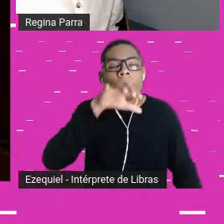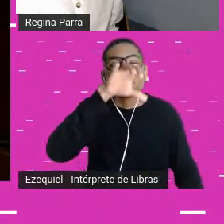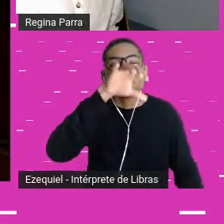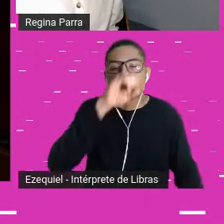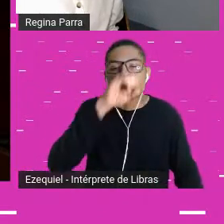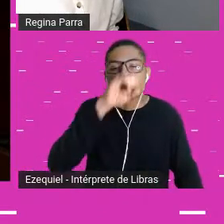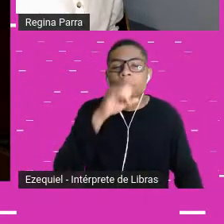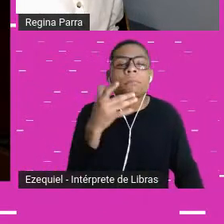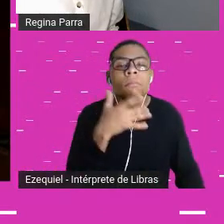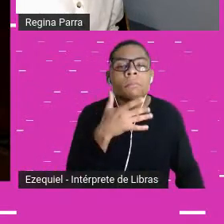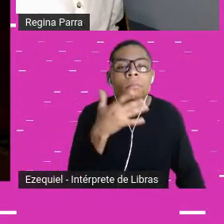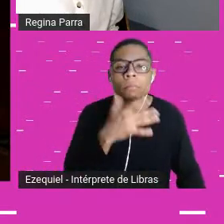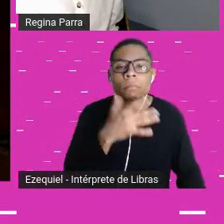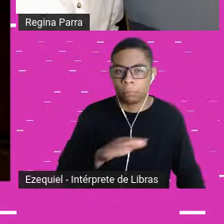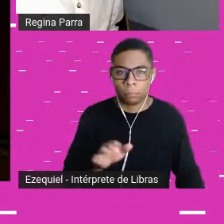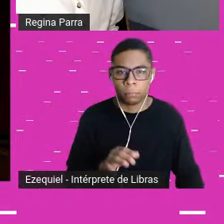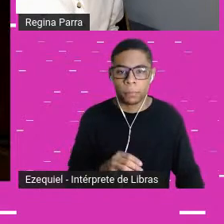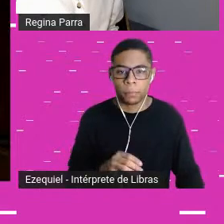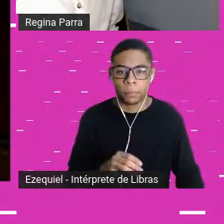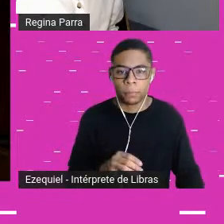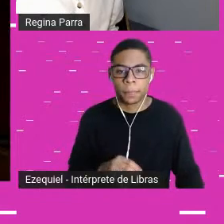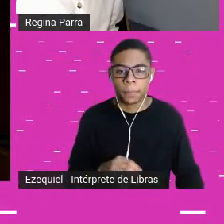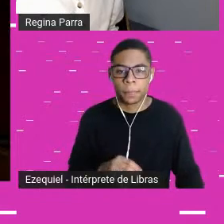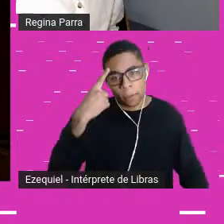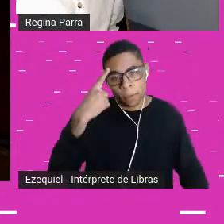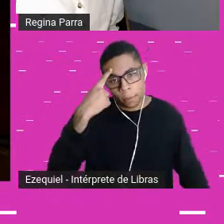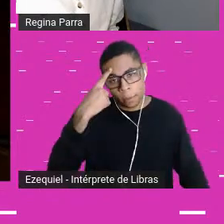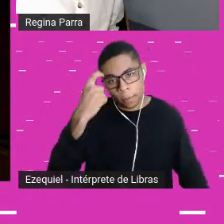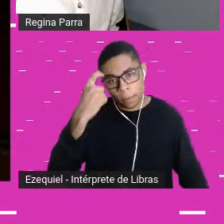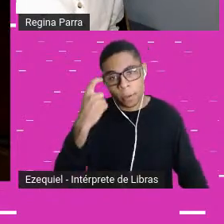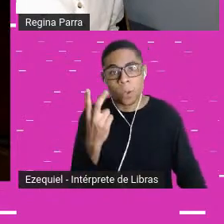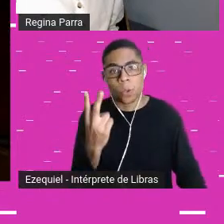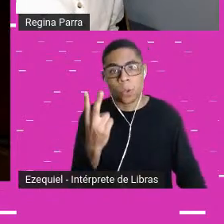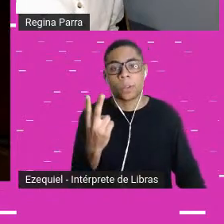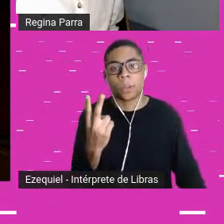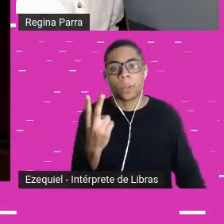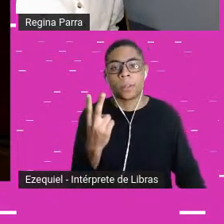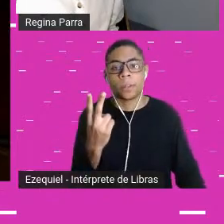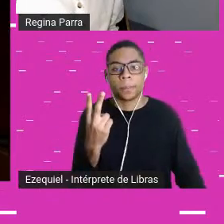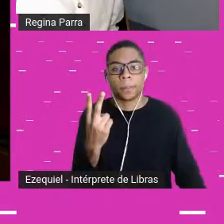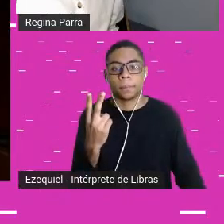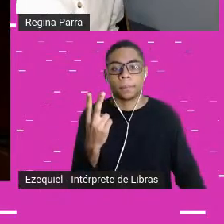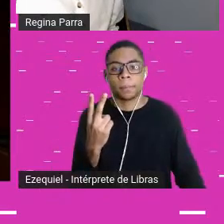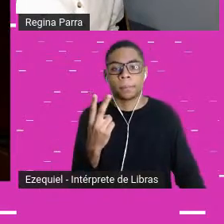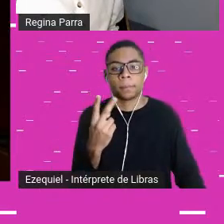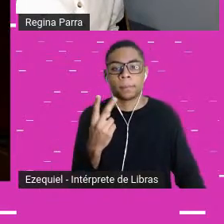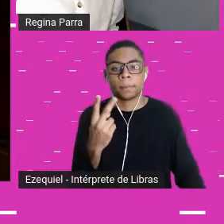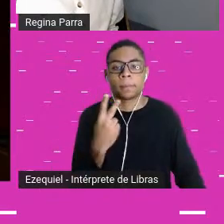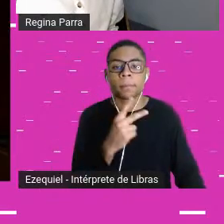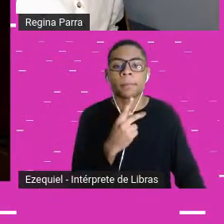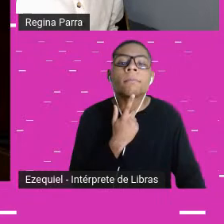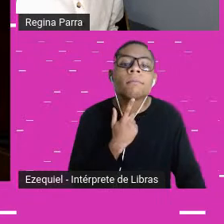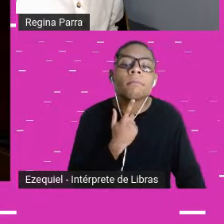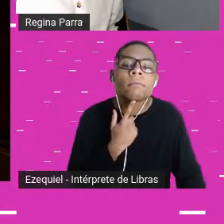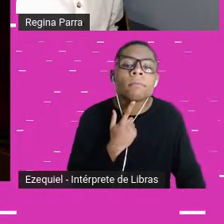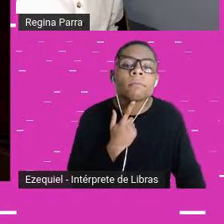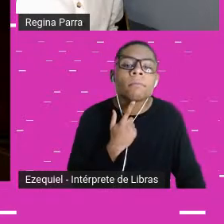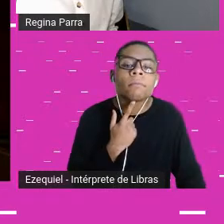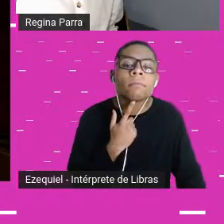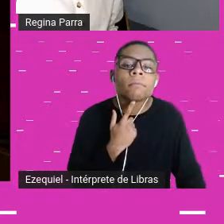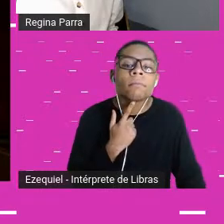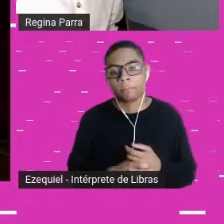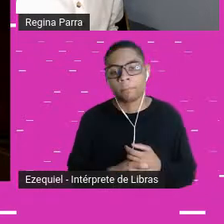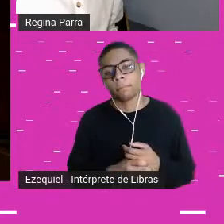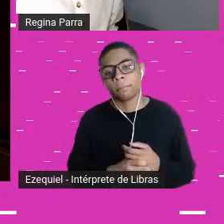jogando para frente essas inquietações dele, esse desejo de desconstruir, e a